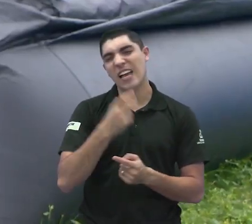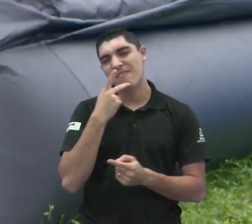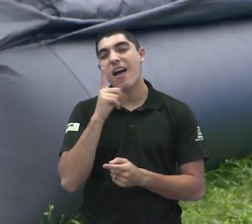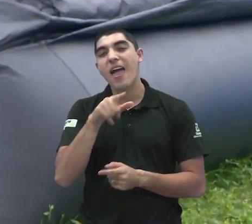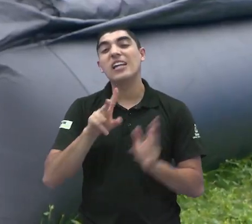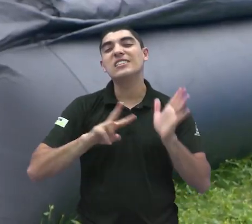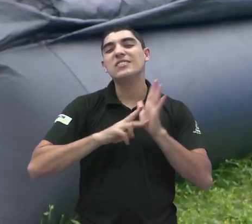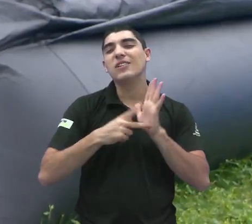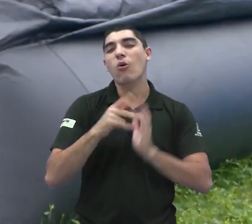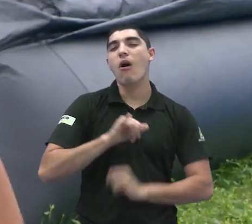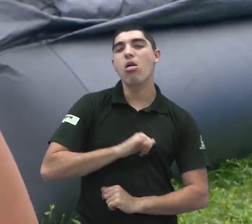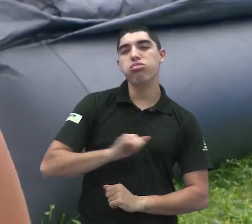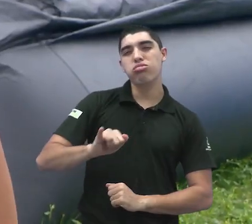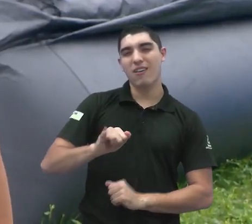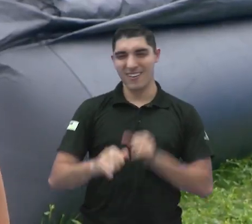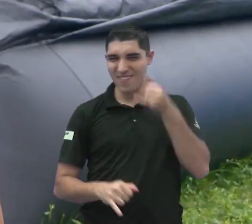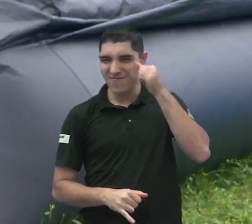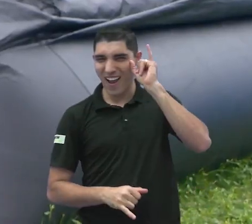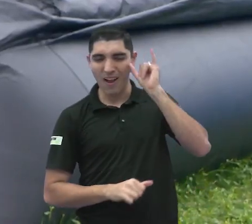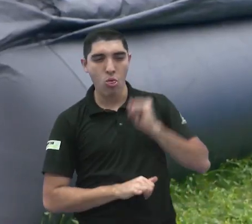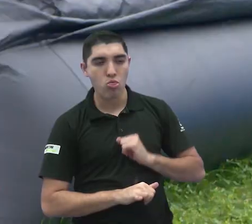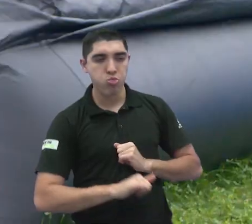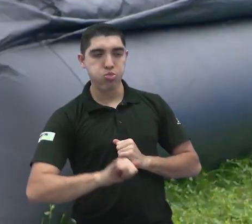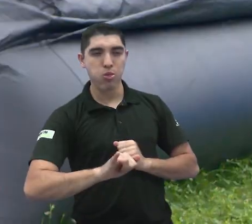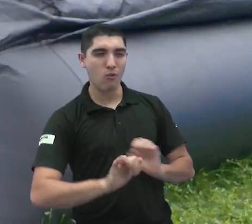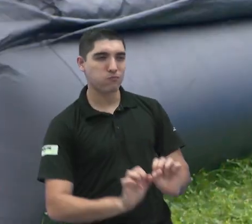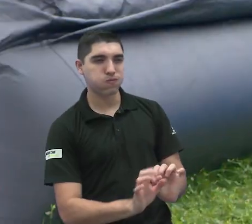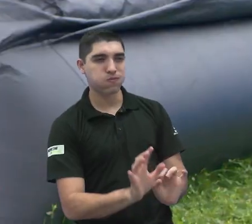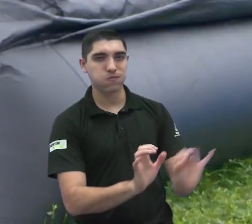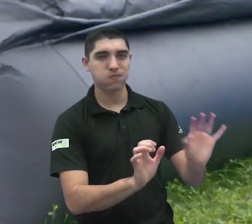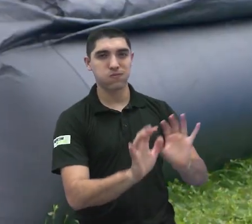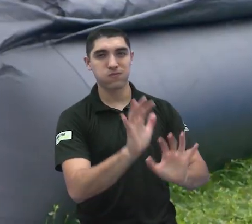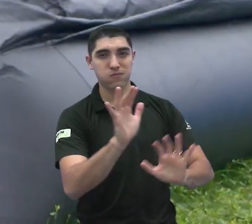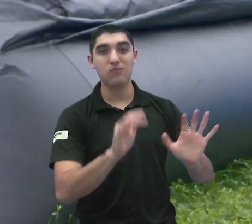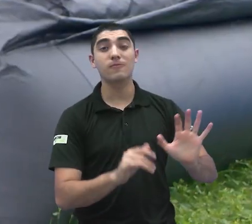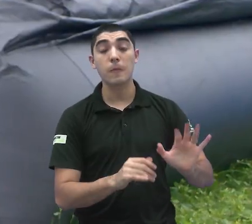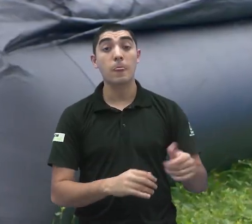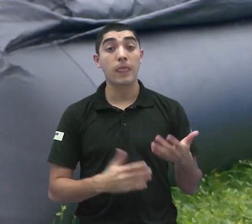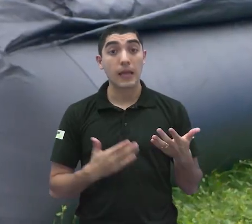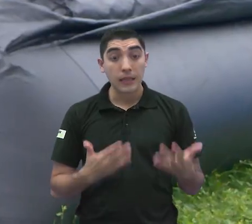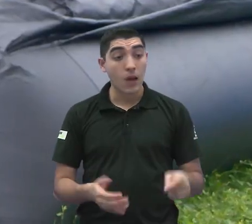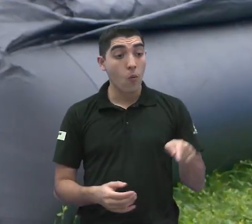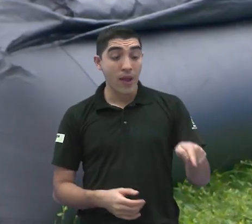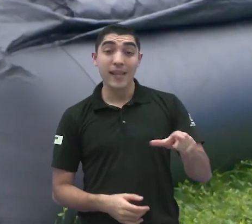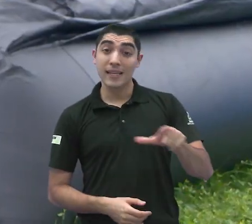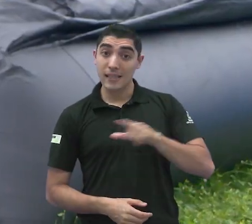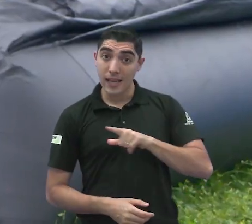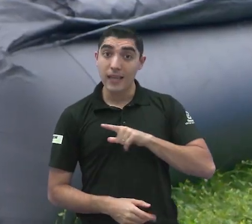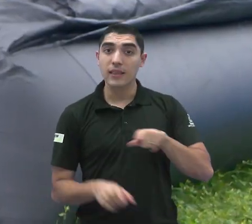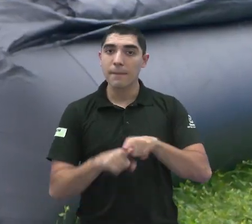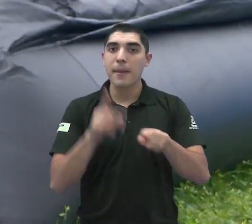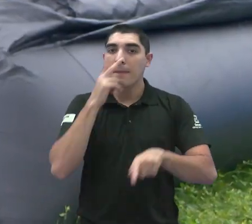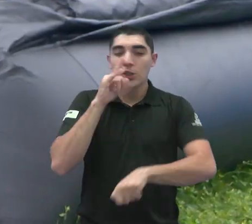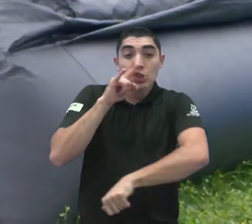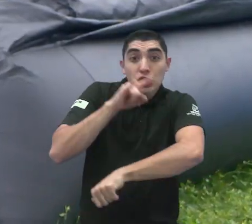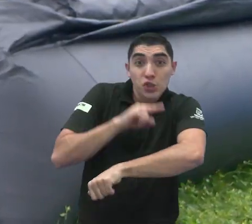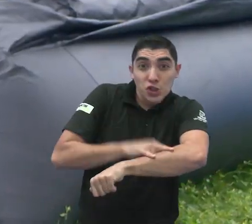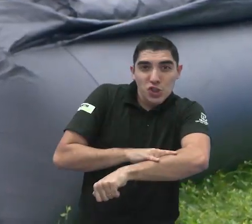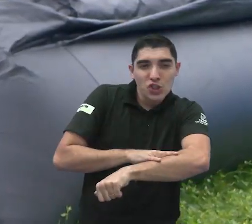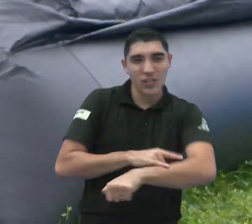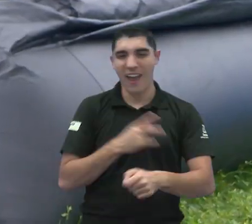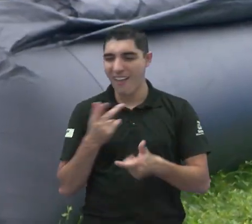da vaca mesmo. E até o fertilizante que ela produz, né, o líquido, é o xixi